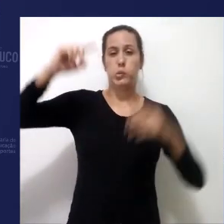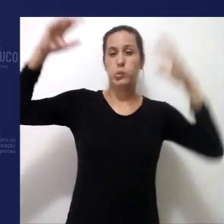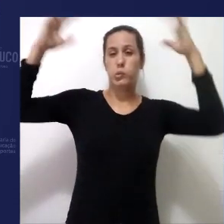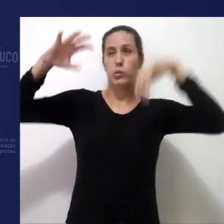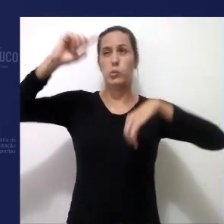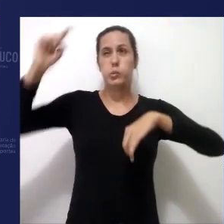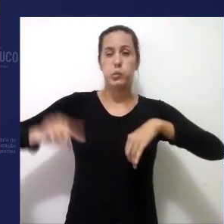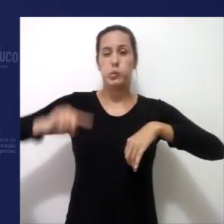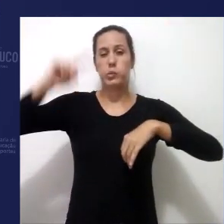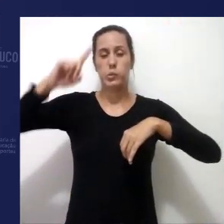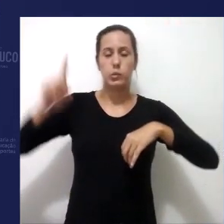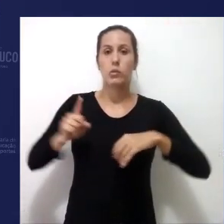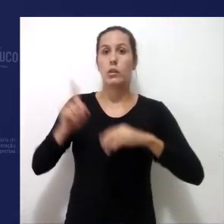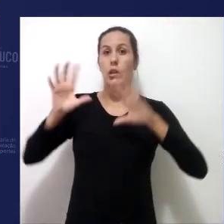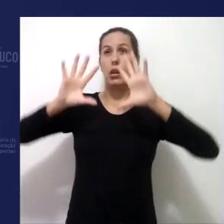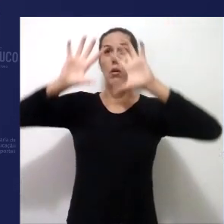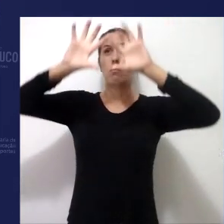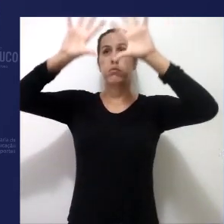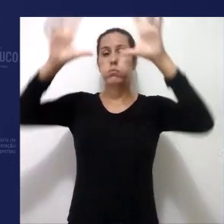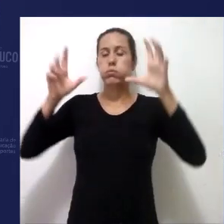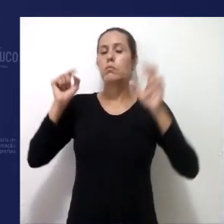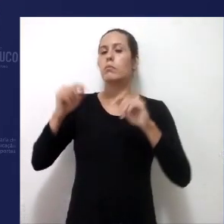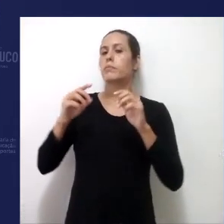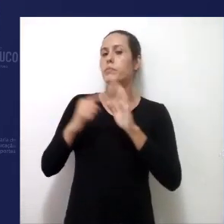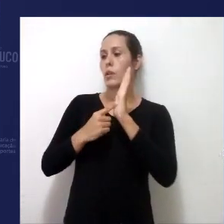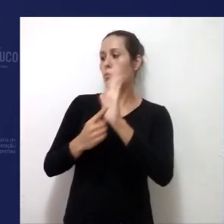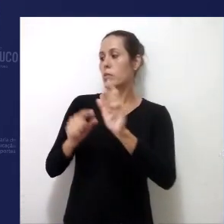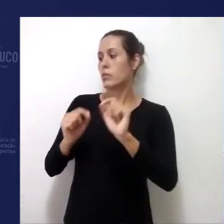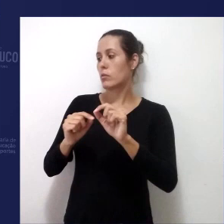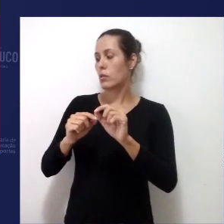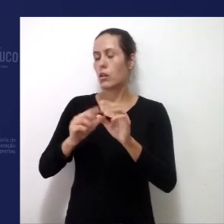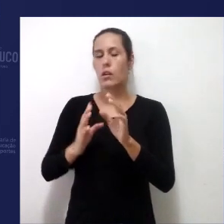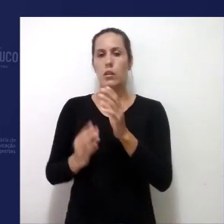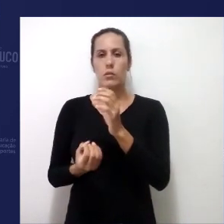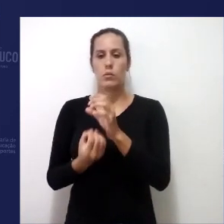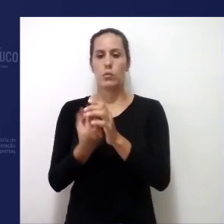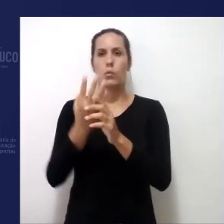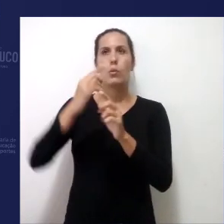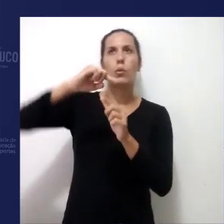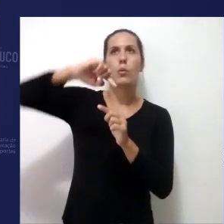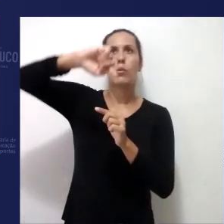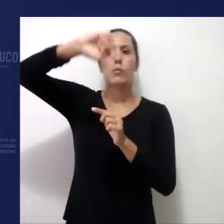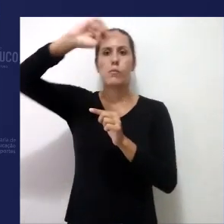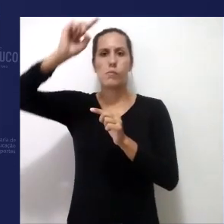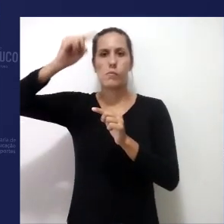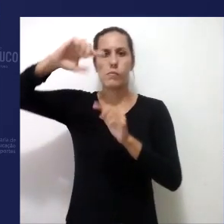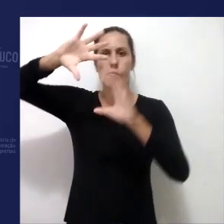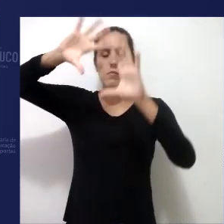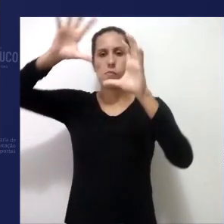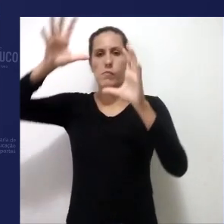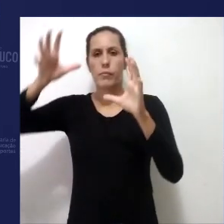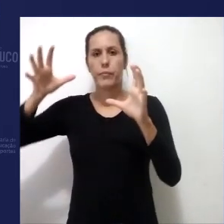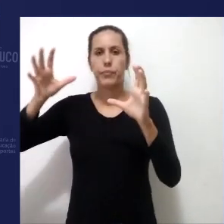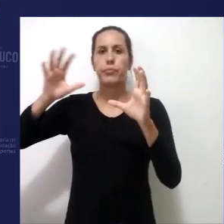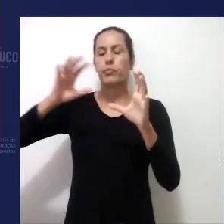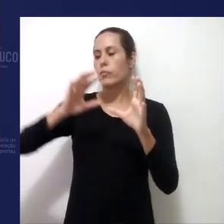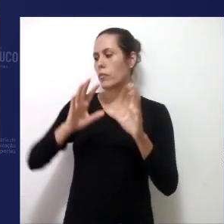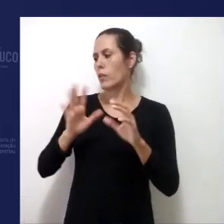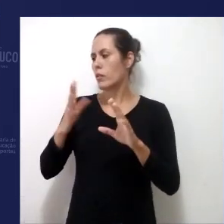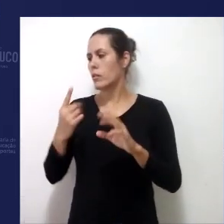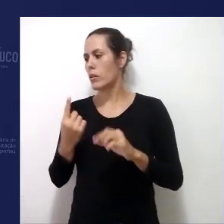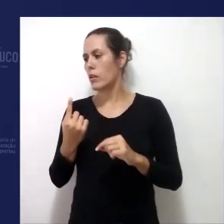As cumulonimbus também apresentam desenvolvimento vertical, com bases variando